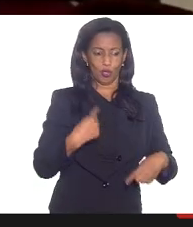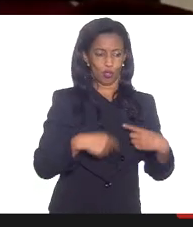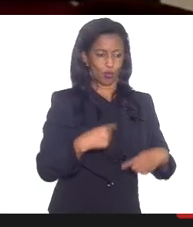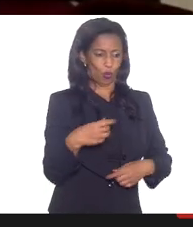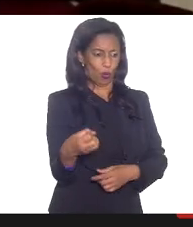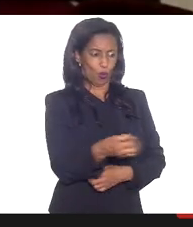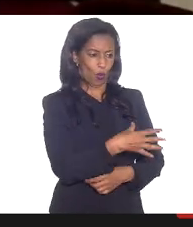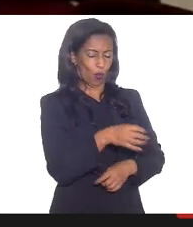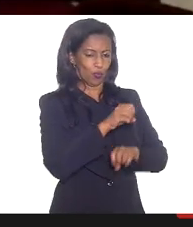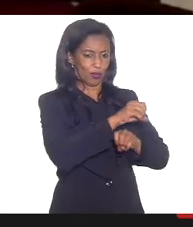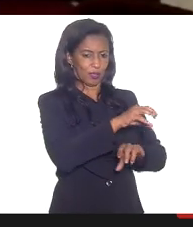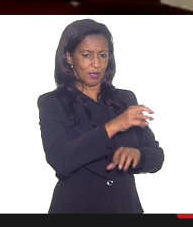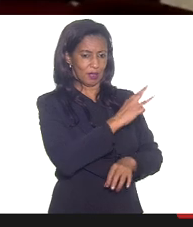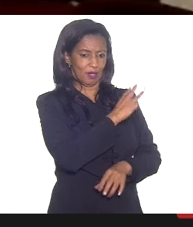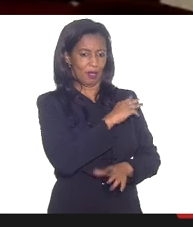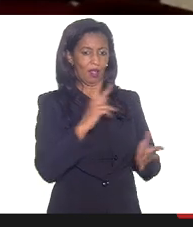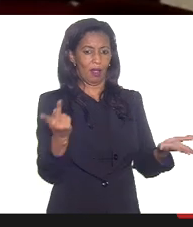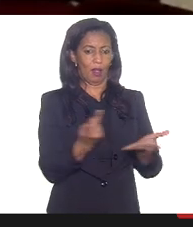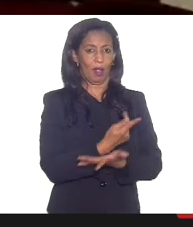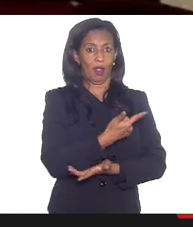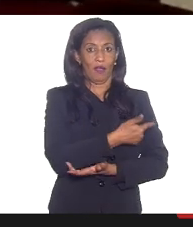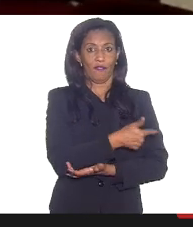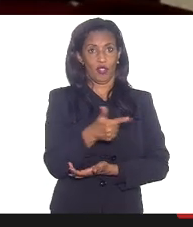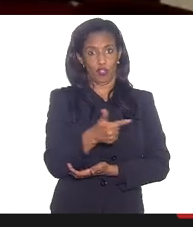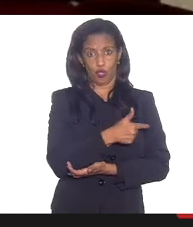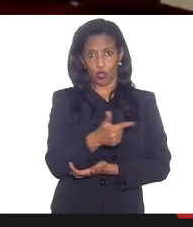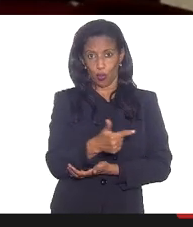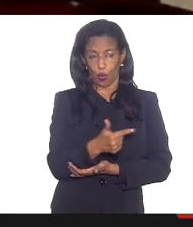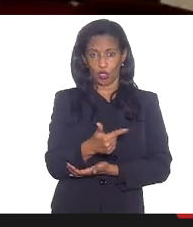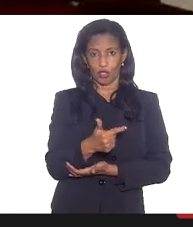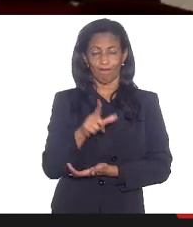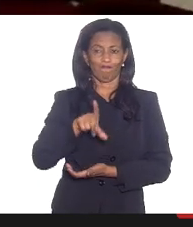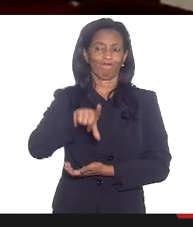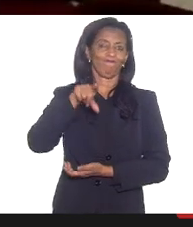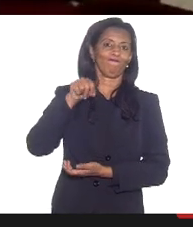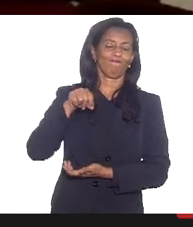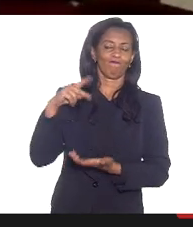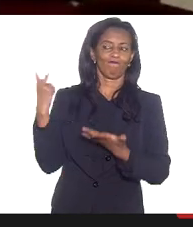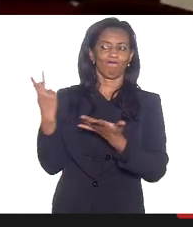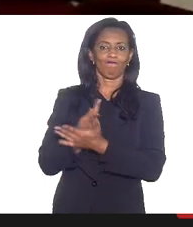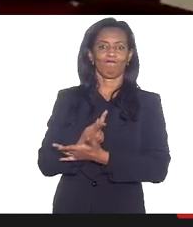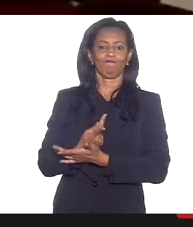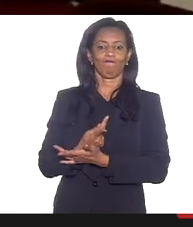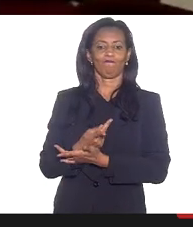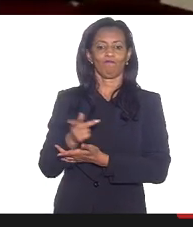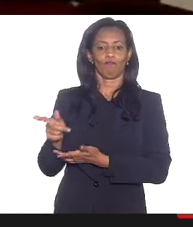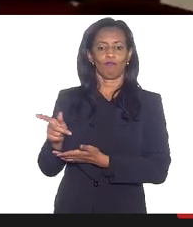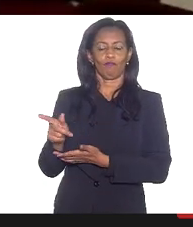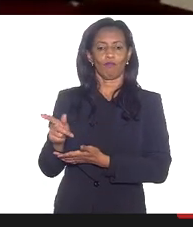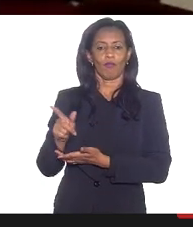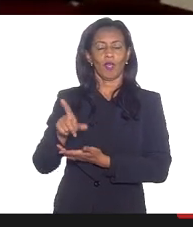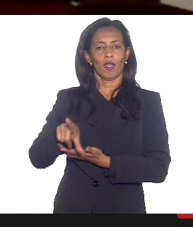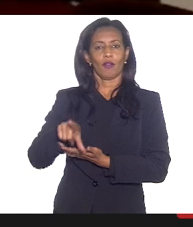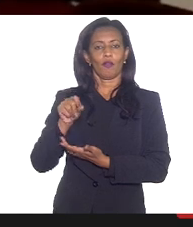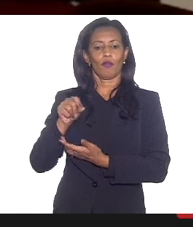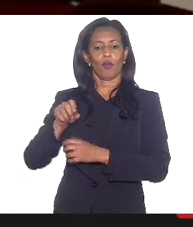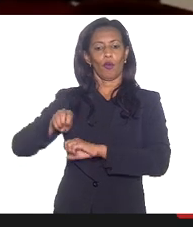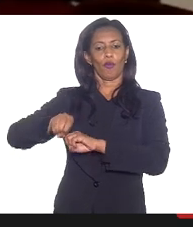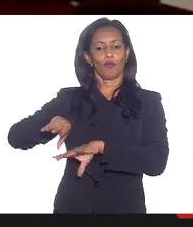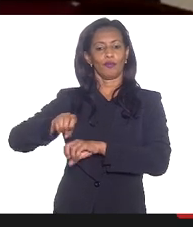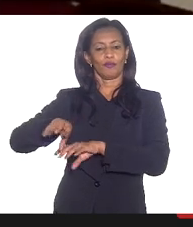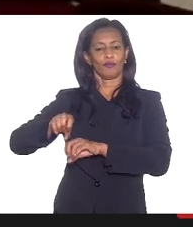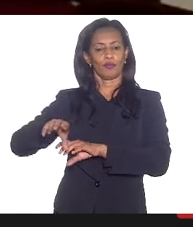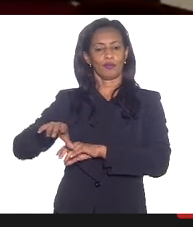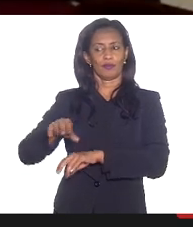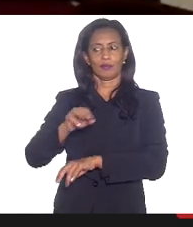do novo ensino médio que ocorreria em 2022, a escolha foi a oferta de educação para os alunos,